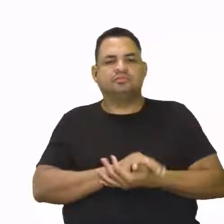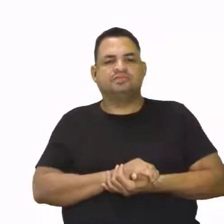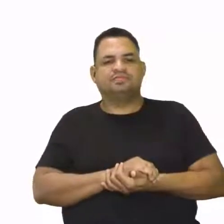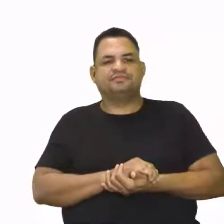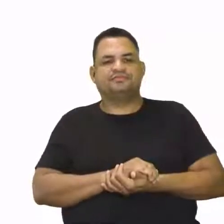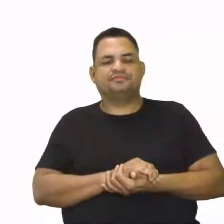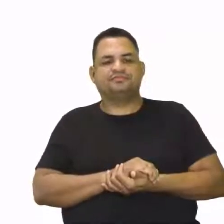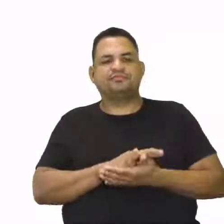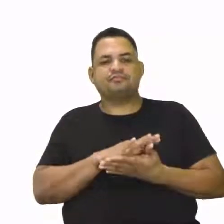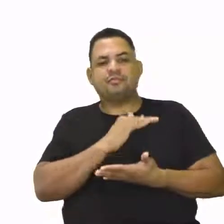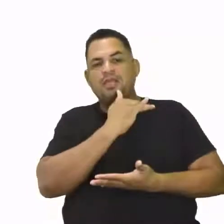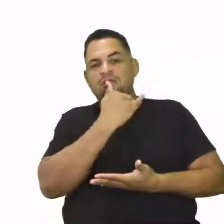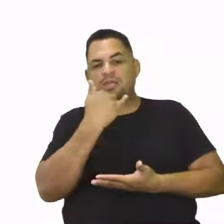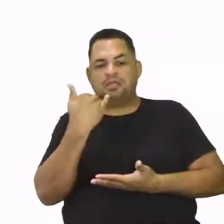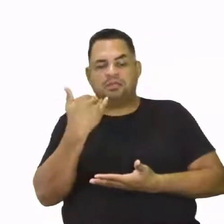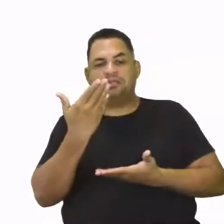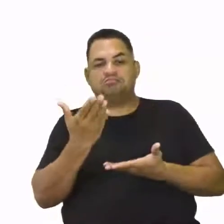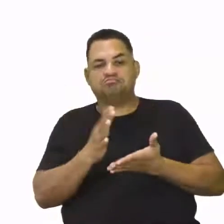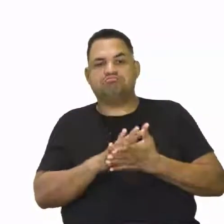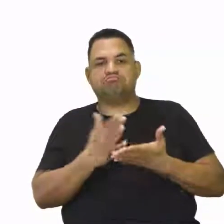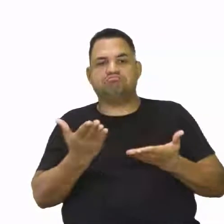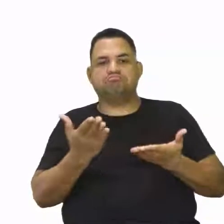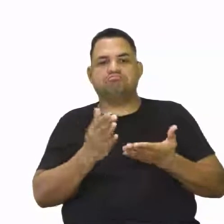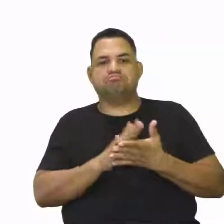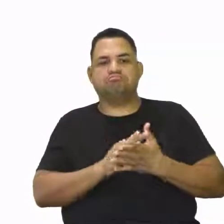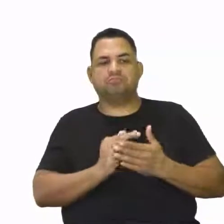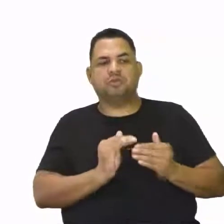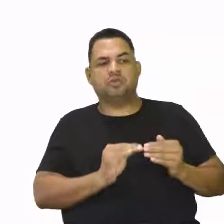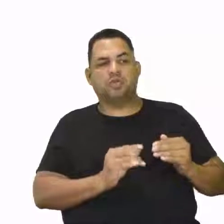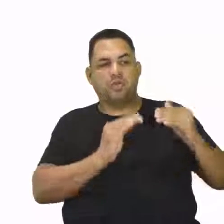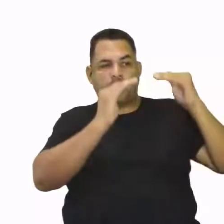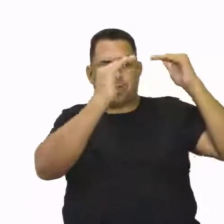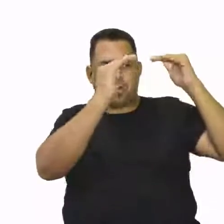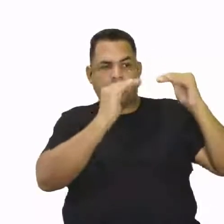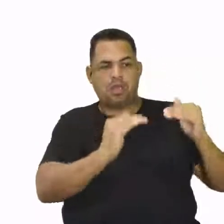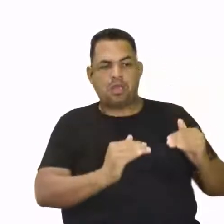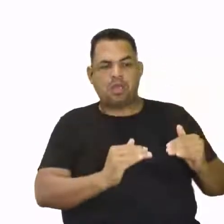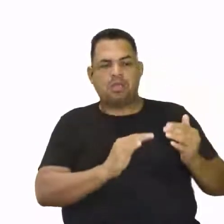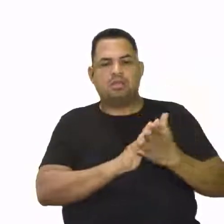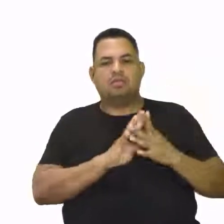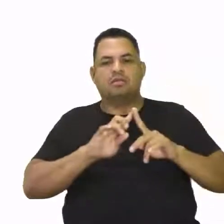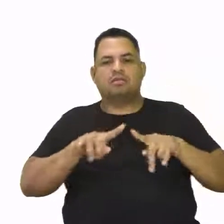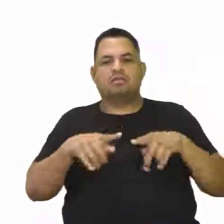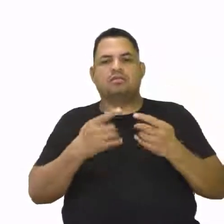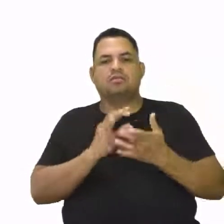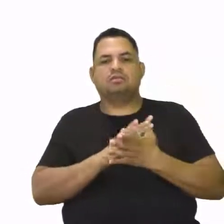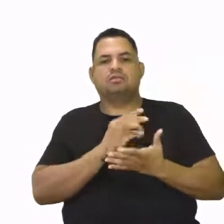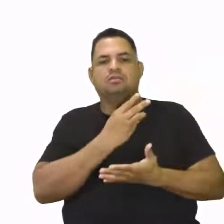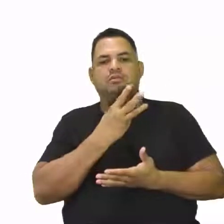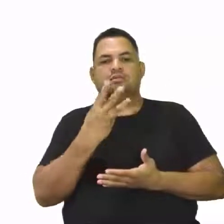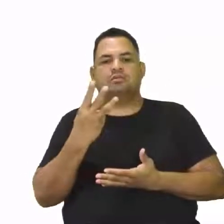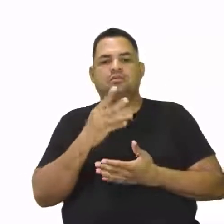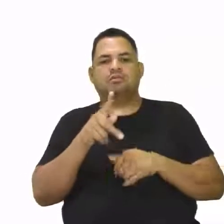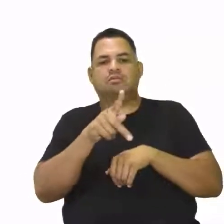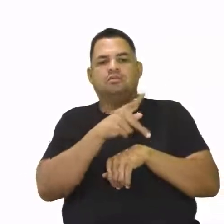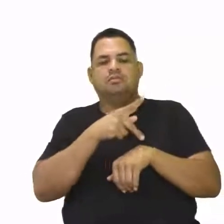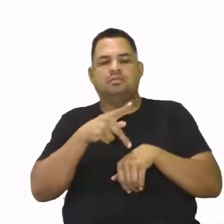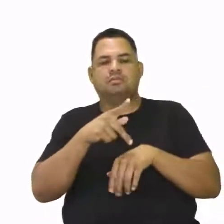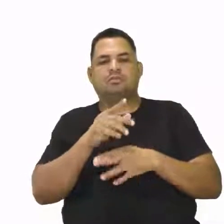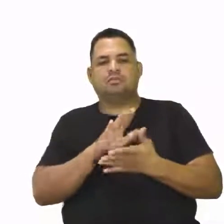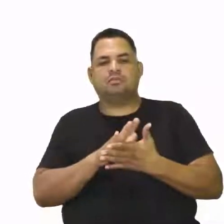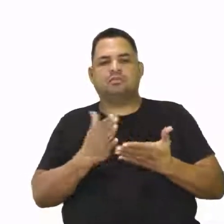a sacrificá-lo. Isso, diante de um altar. Só que aí, 3 anos, o país havia